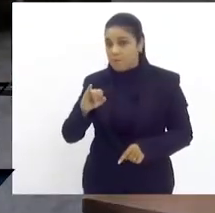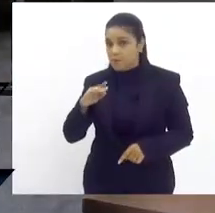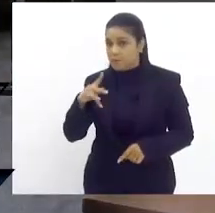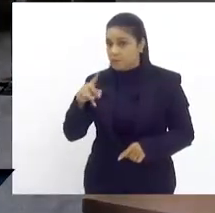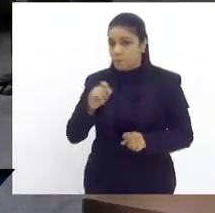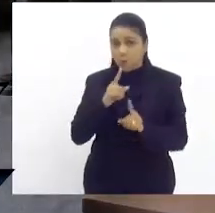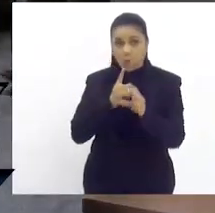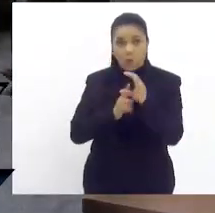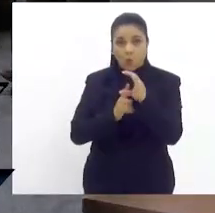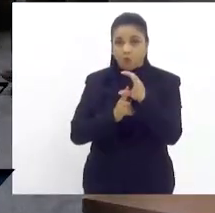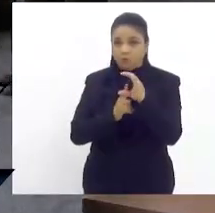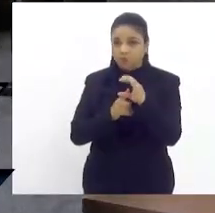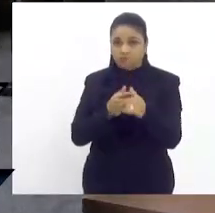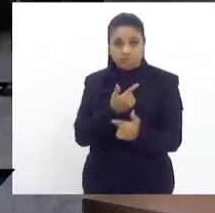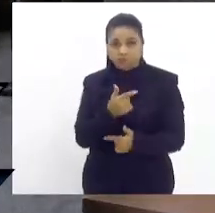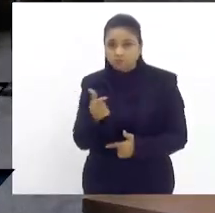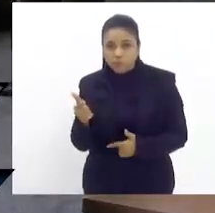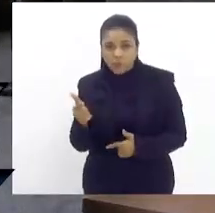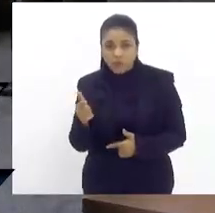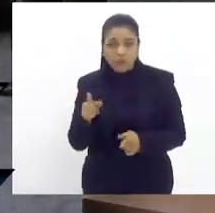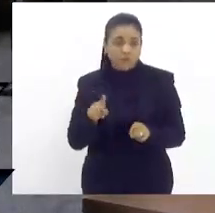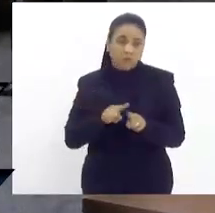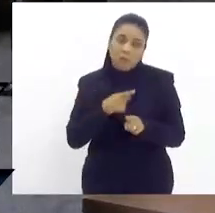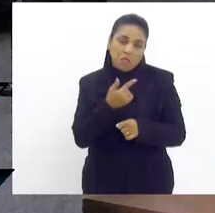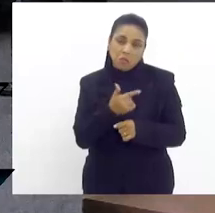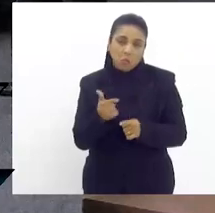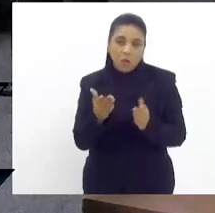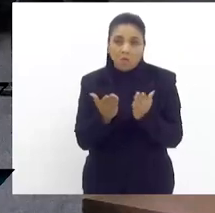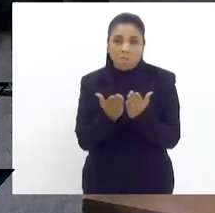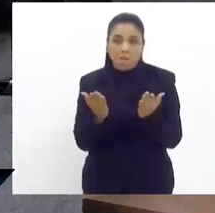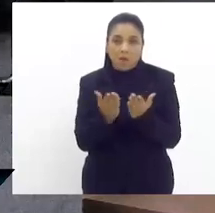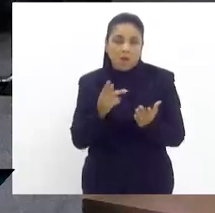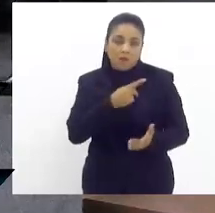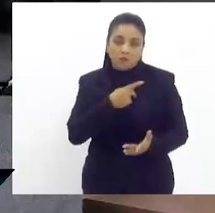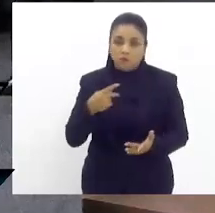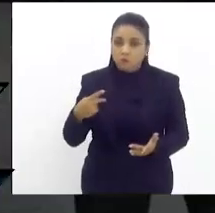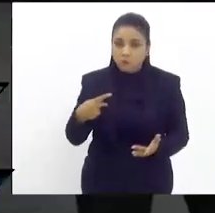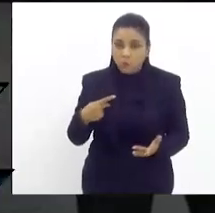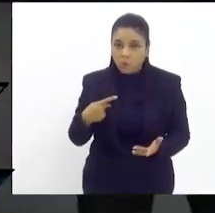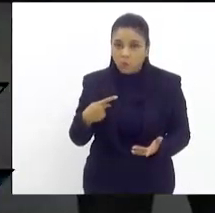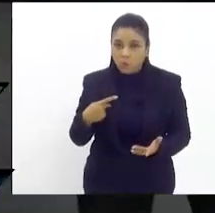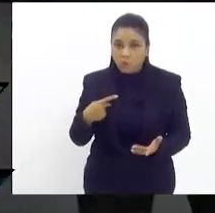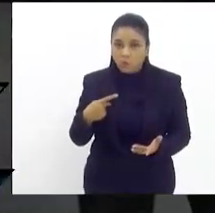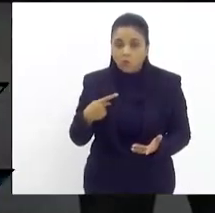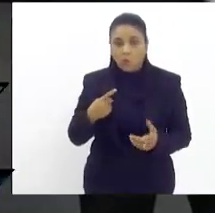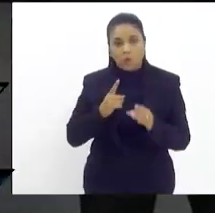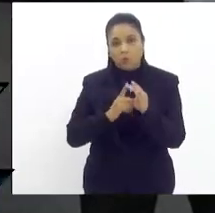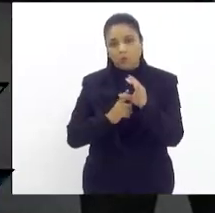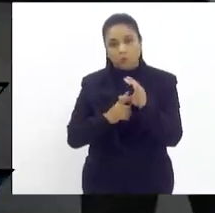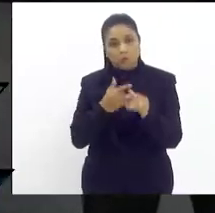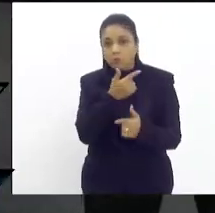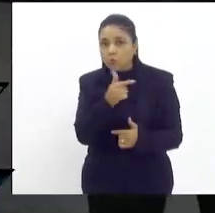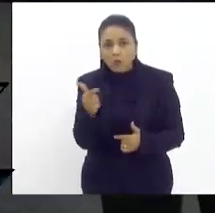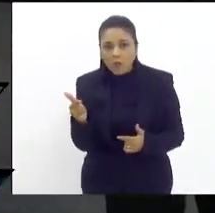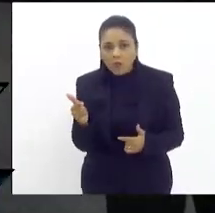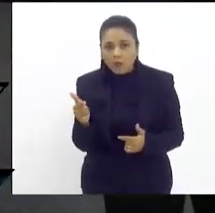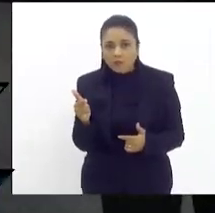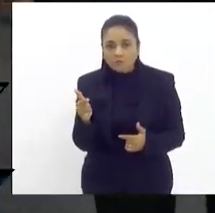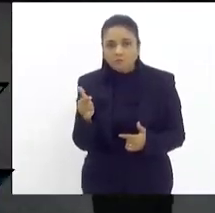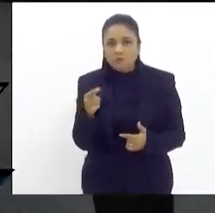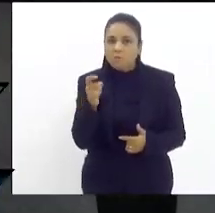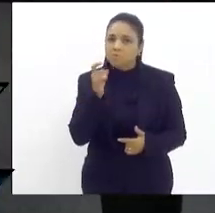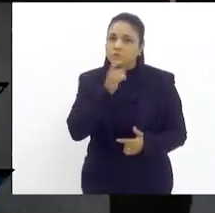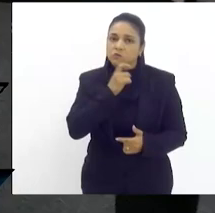como não existe pastor evangélico comunista isto é uma heresia